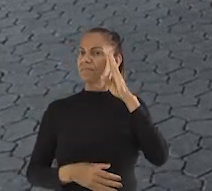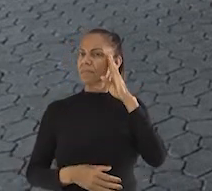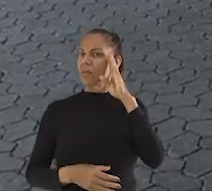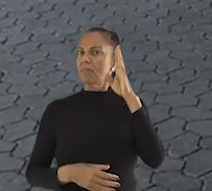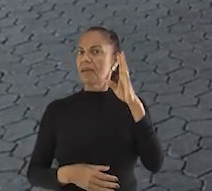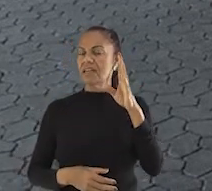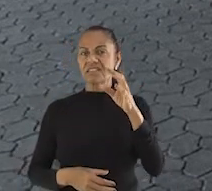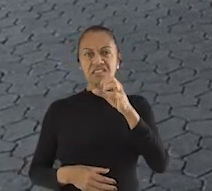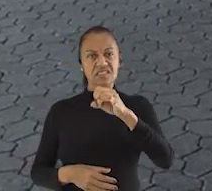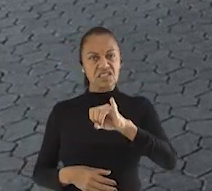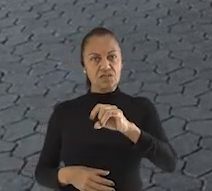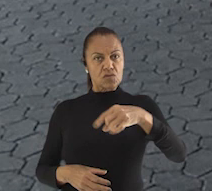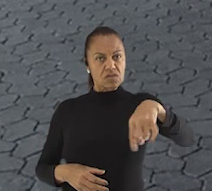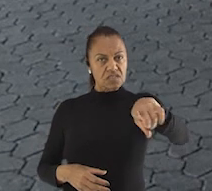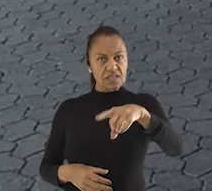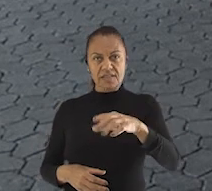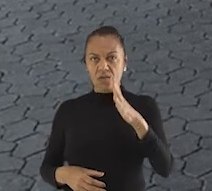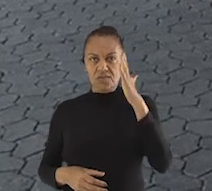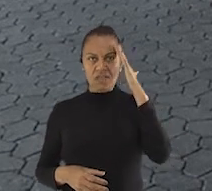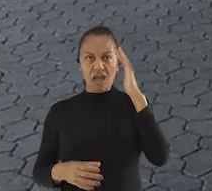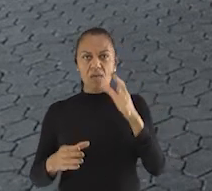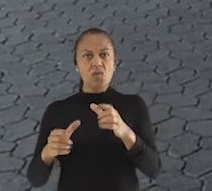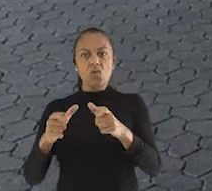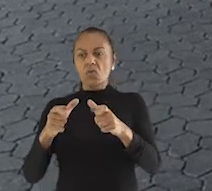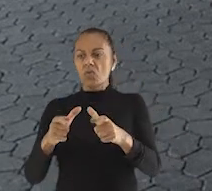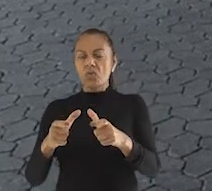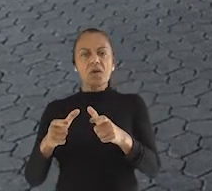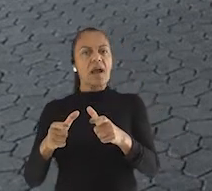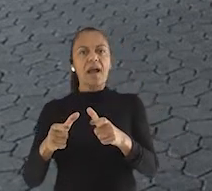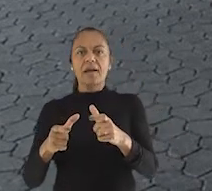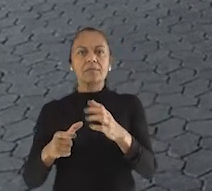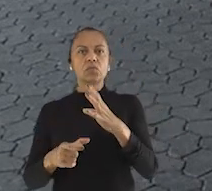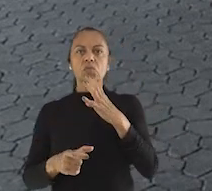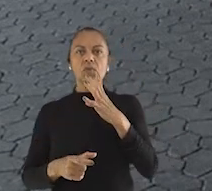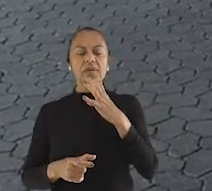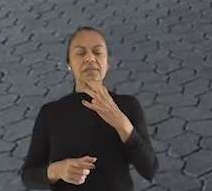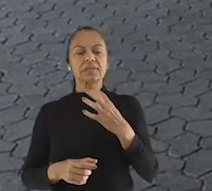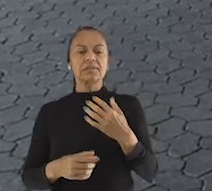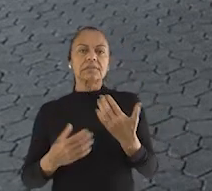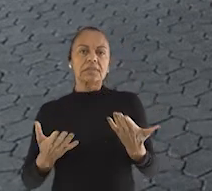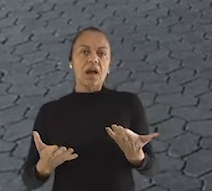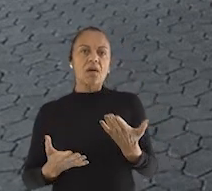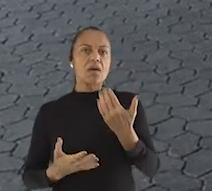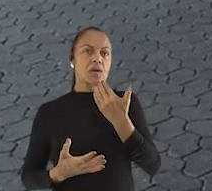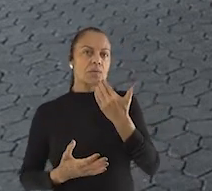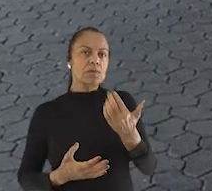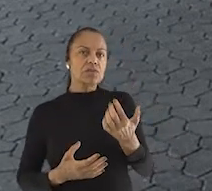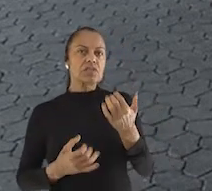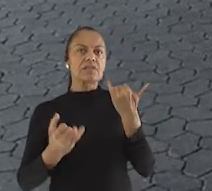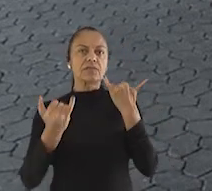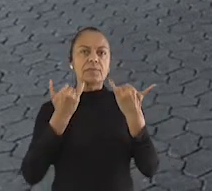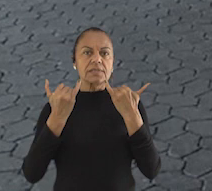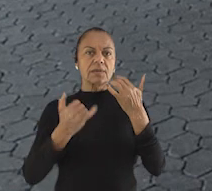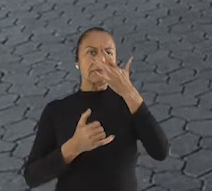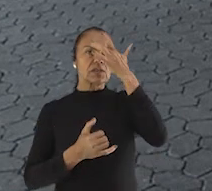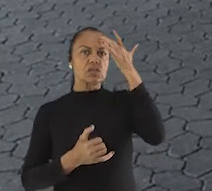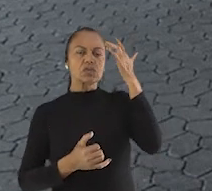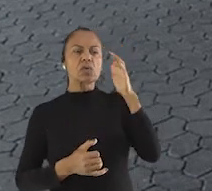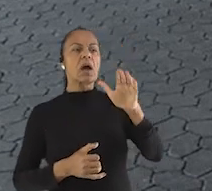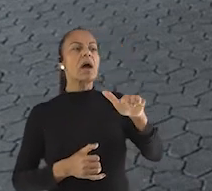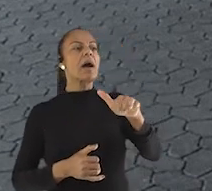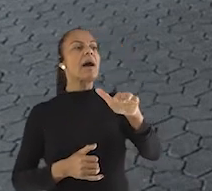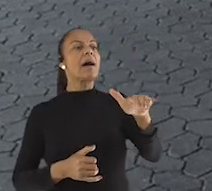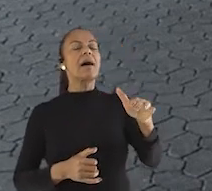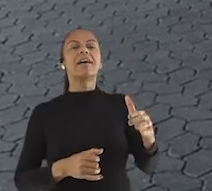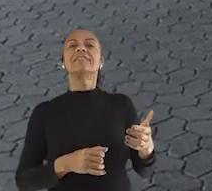principalmente quando você não sabe bem onde está. Então, ele resolve pedir informações para as pessoas que ele conhece. E